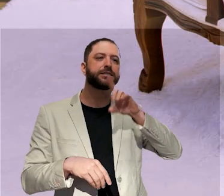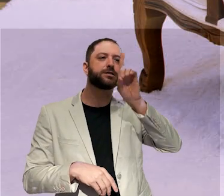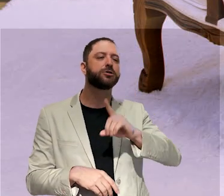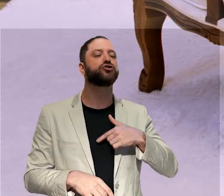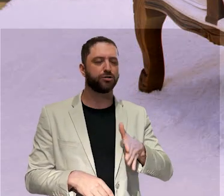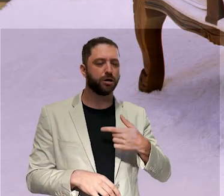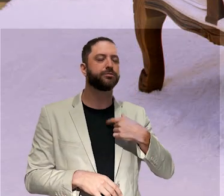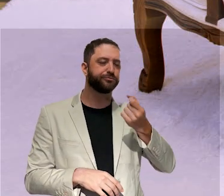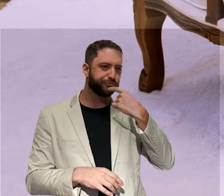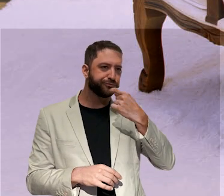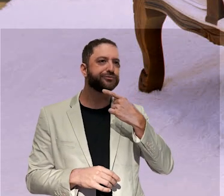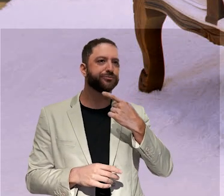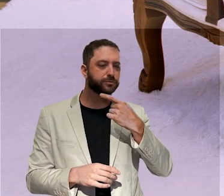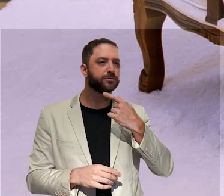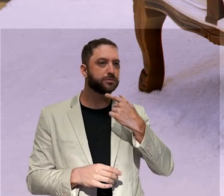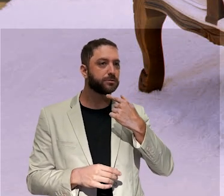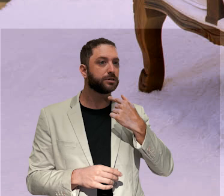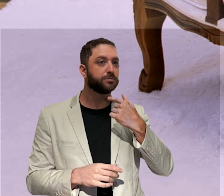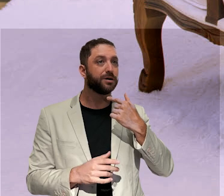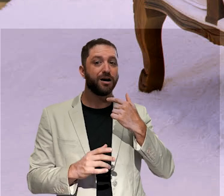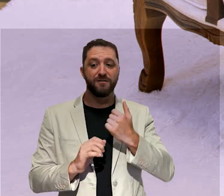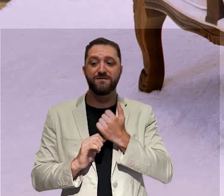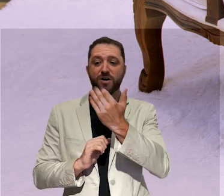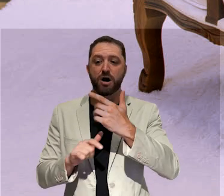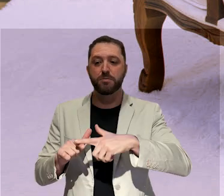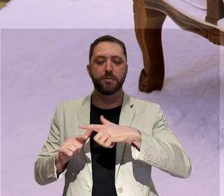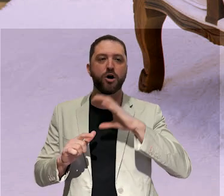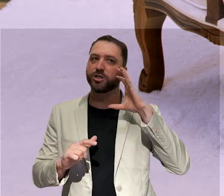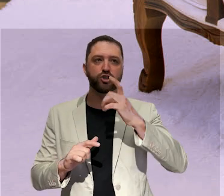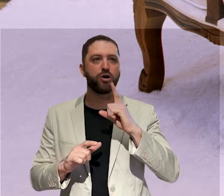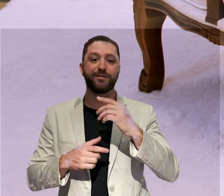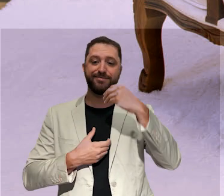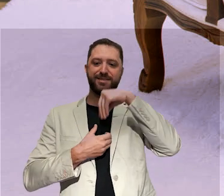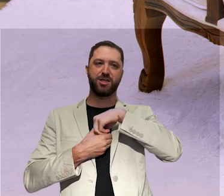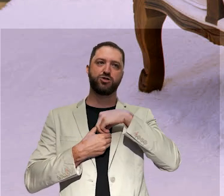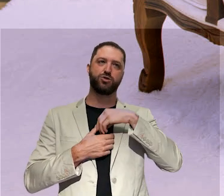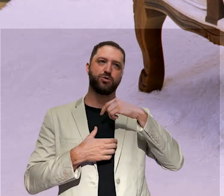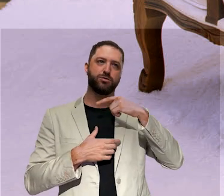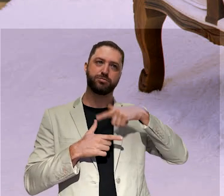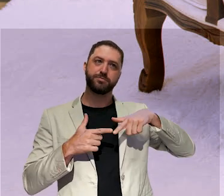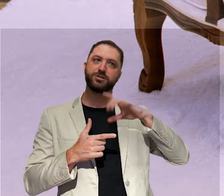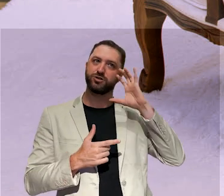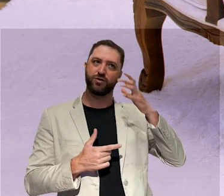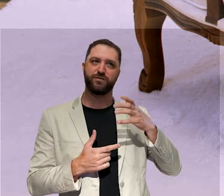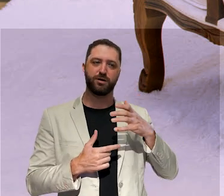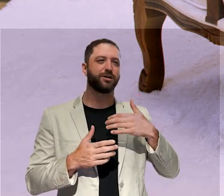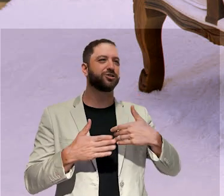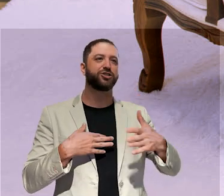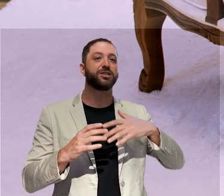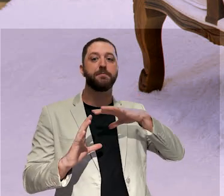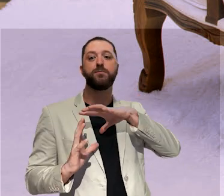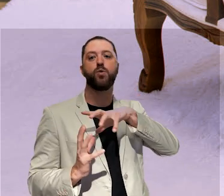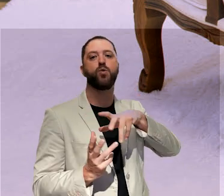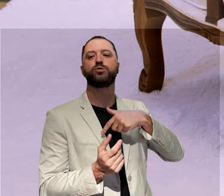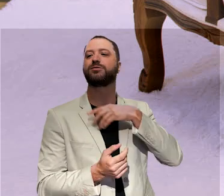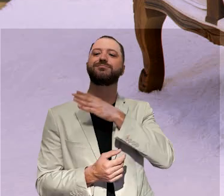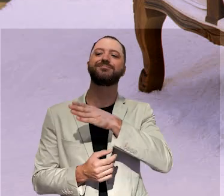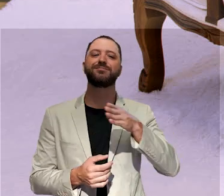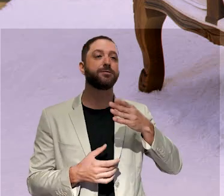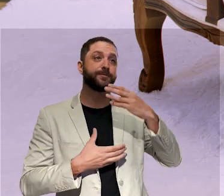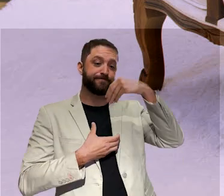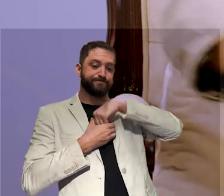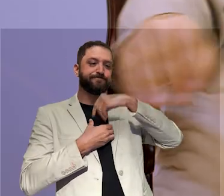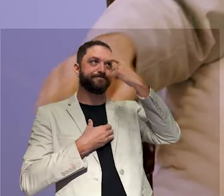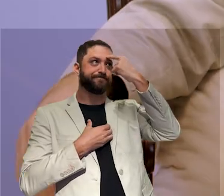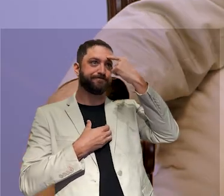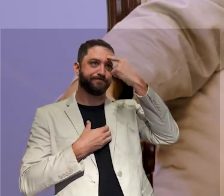gente não resolve o problema fora, a gente resolve é dentro. Verdade. A gente pode atravessar o planeta, ele vai continuar dentro da